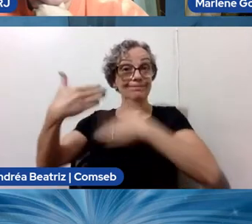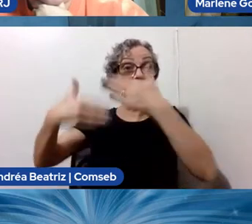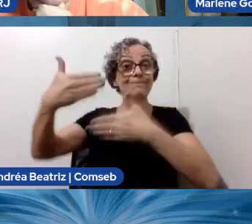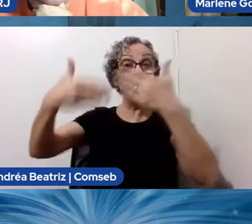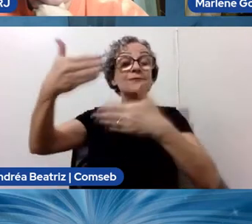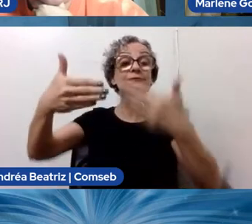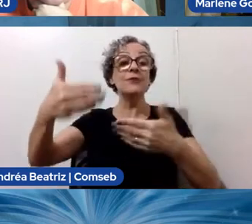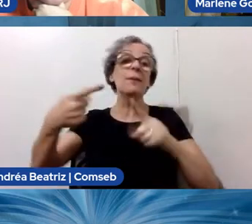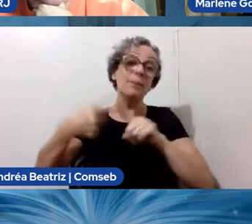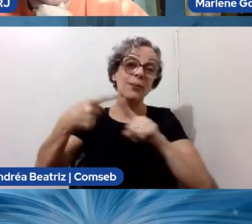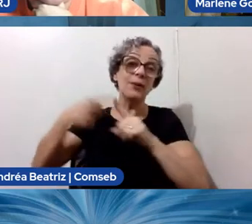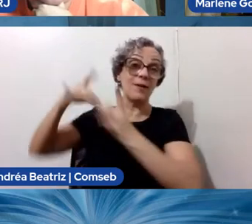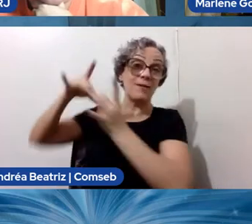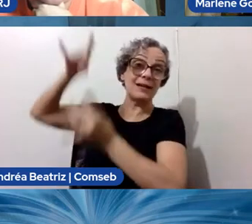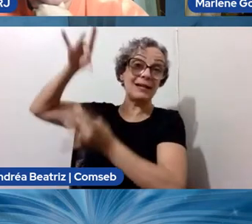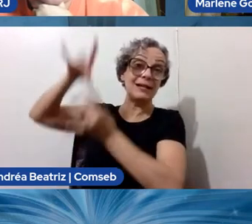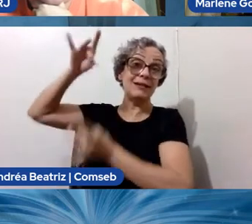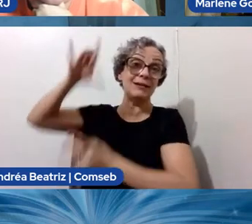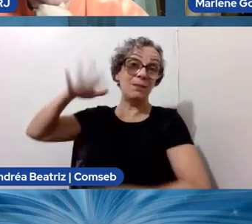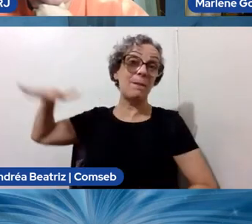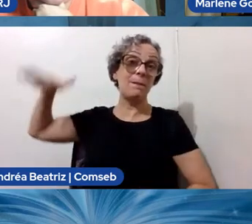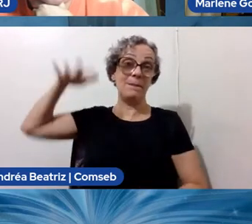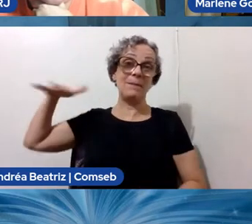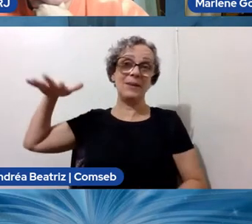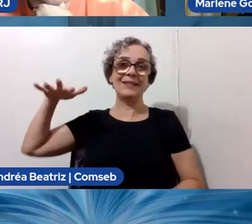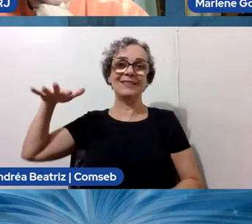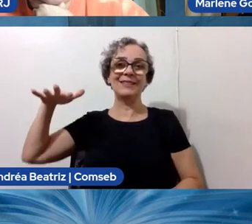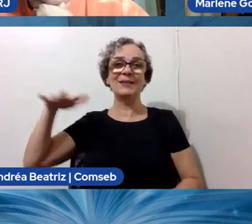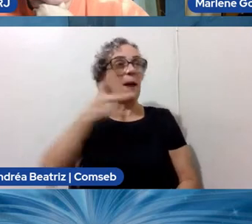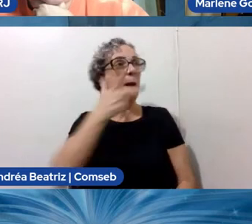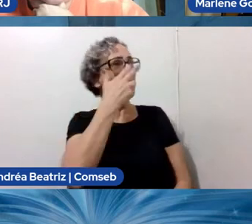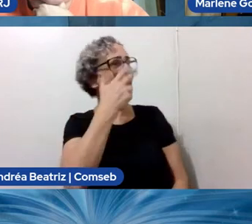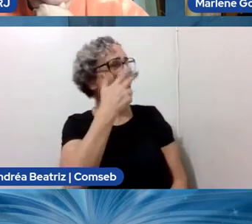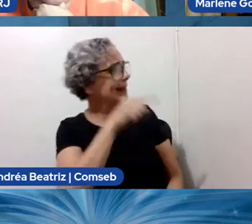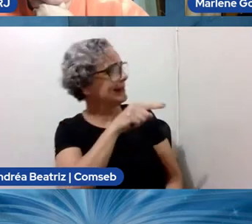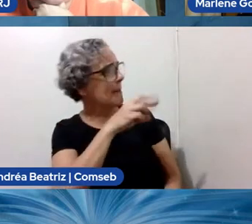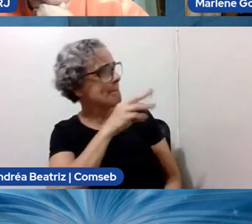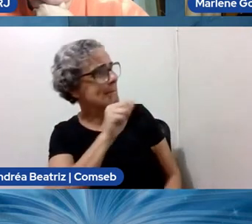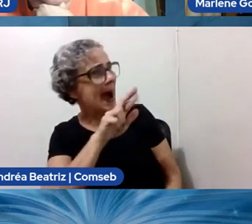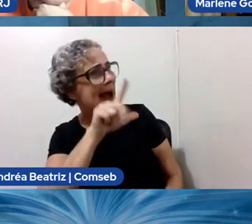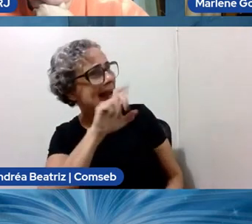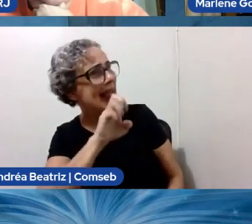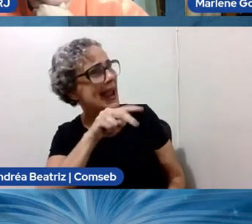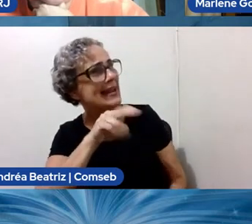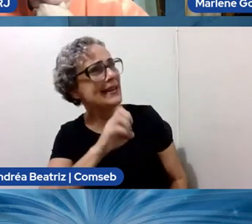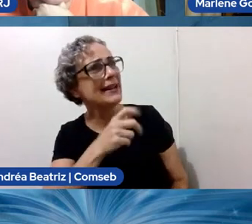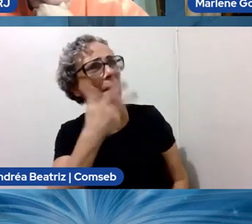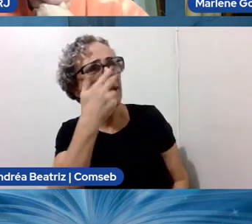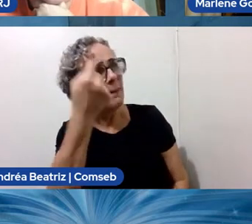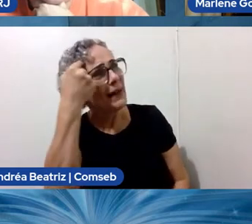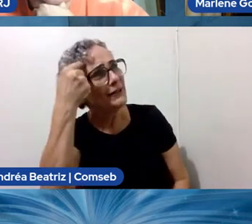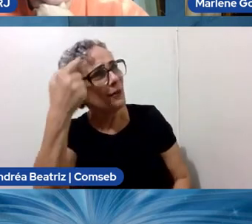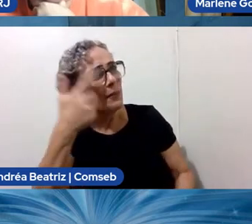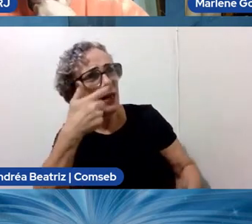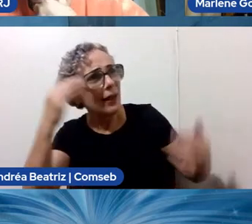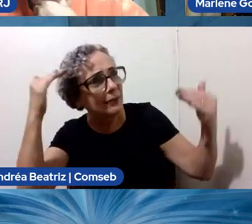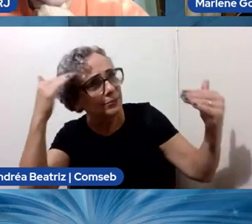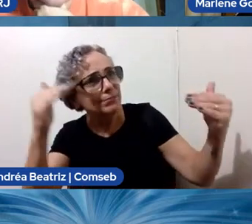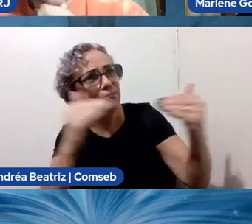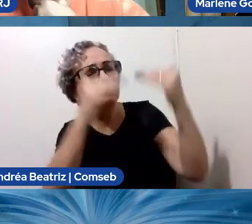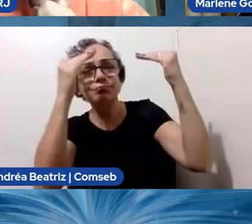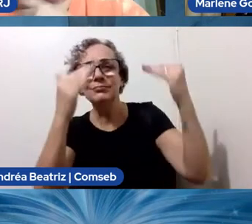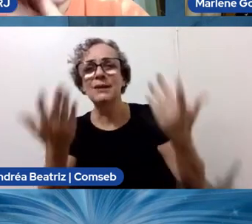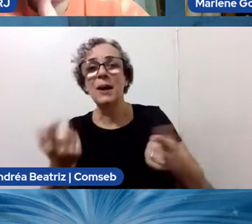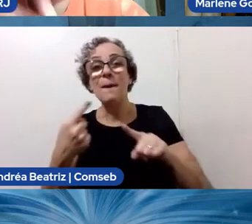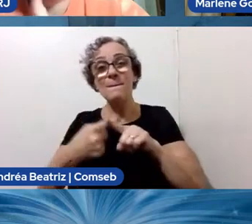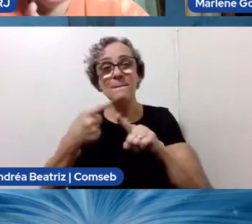homem espiritual. Né? Nossa, parece que a Marlene deu meu pensamento. Eu ia, antes, né, dela começar a falar, dizer, Marlene, comenta agora a